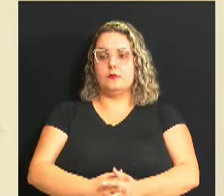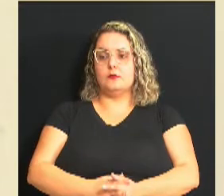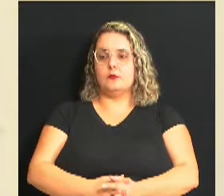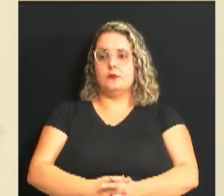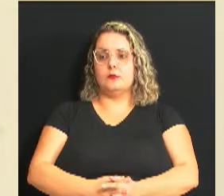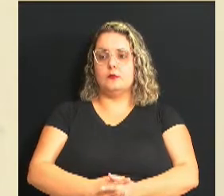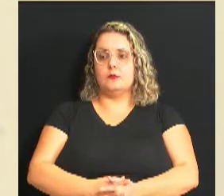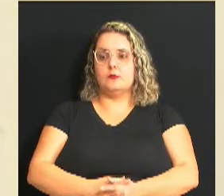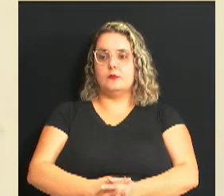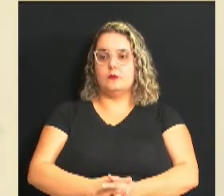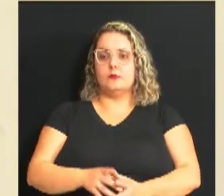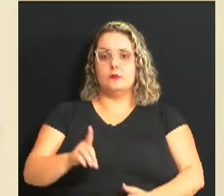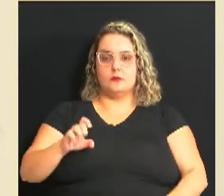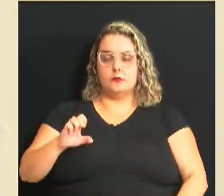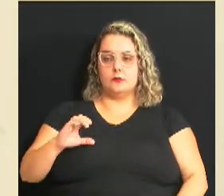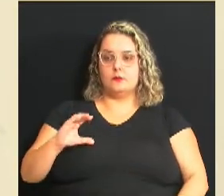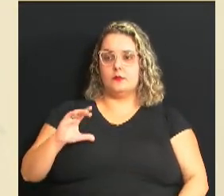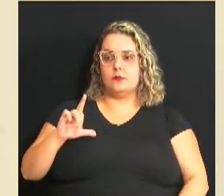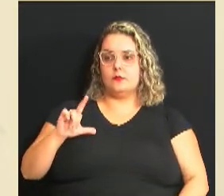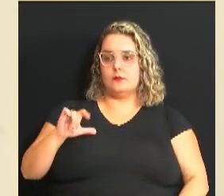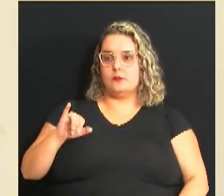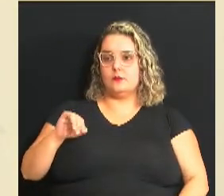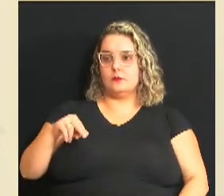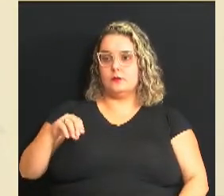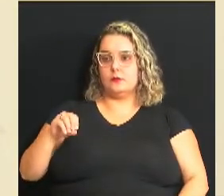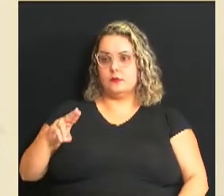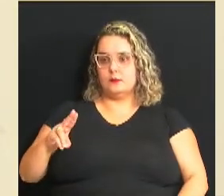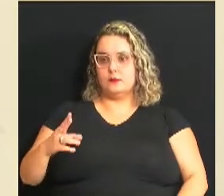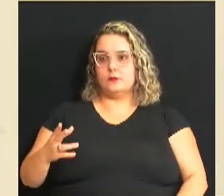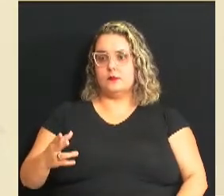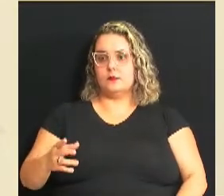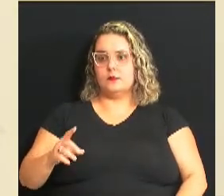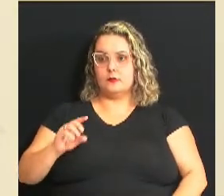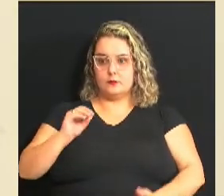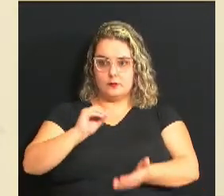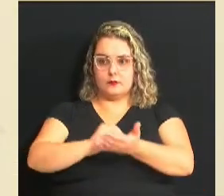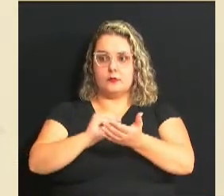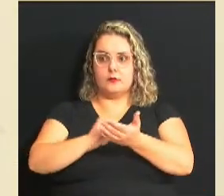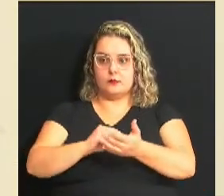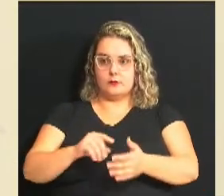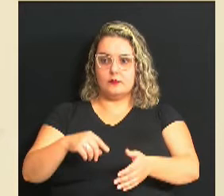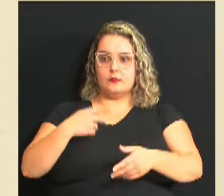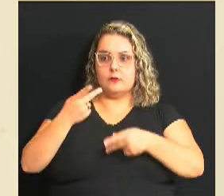declinou. Bem, antes de eu passar, então, para uma última rodada,